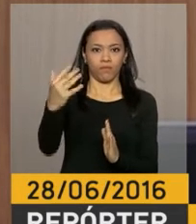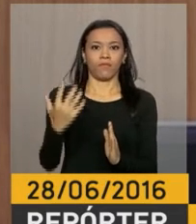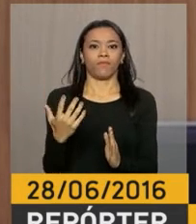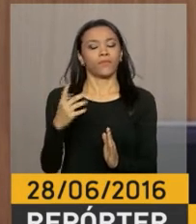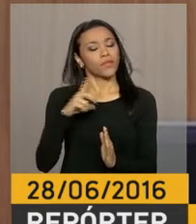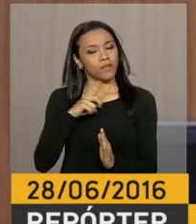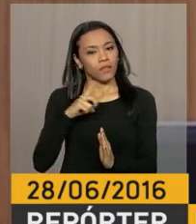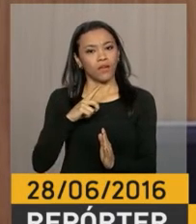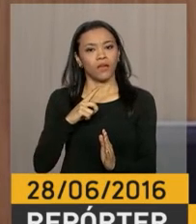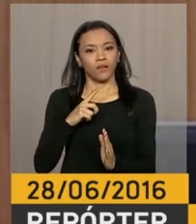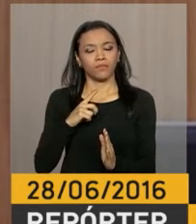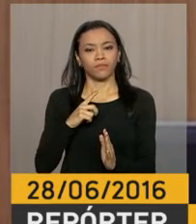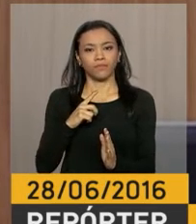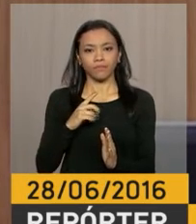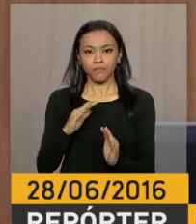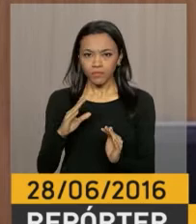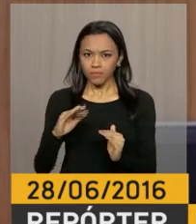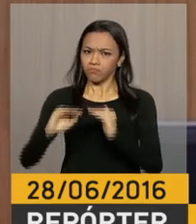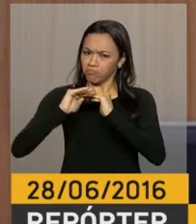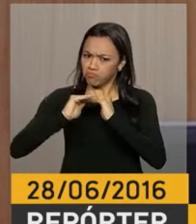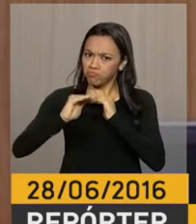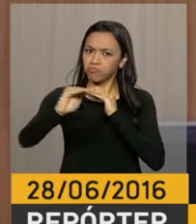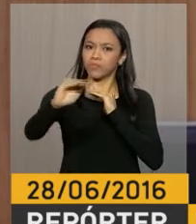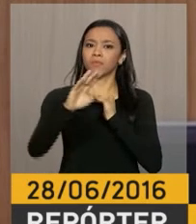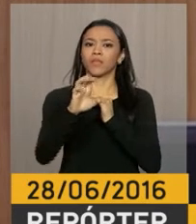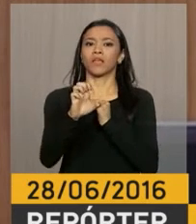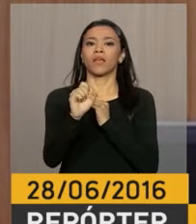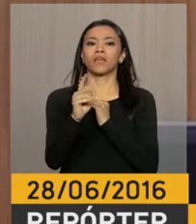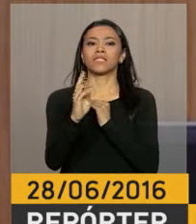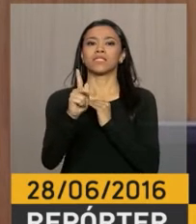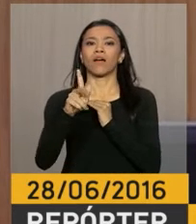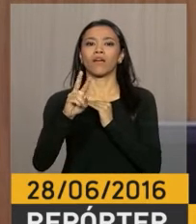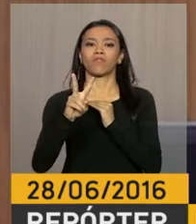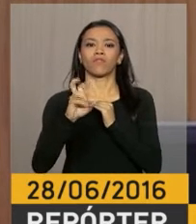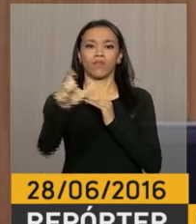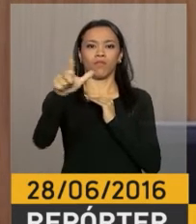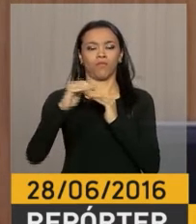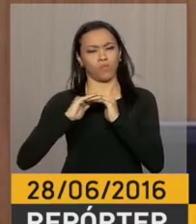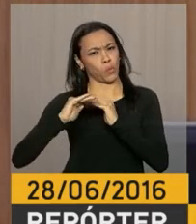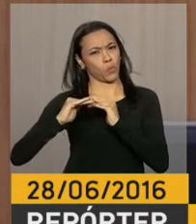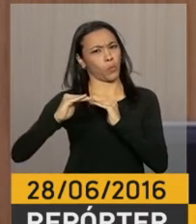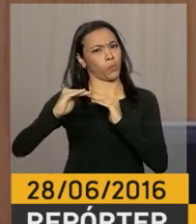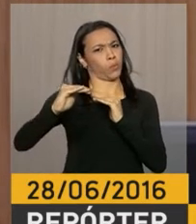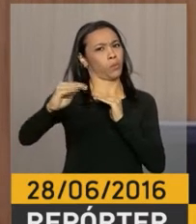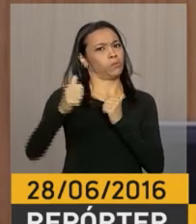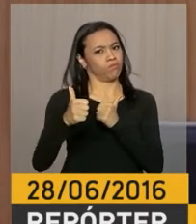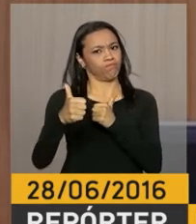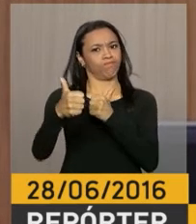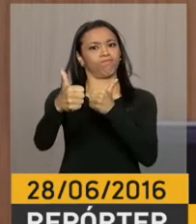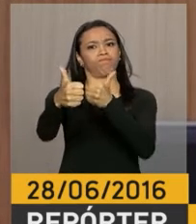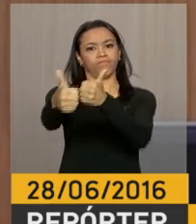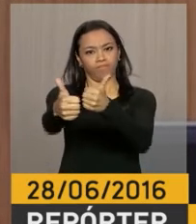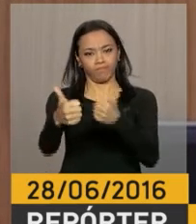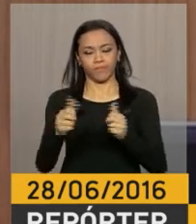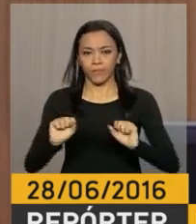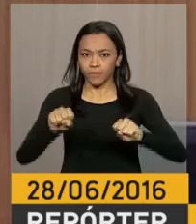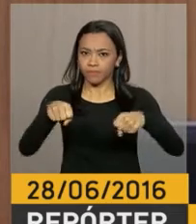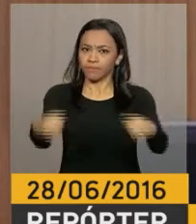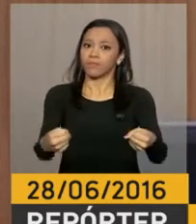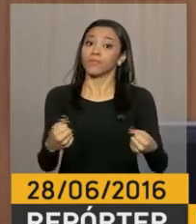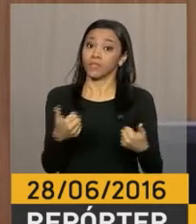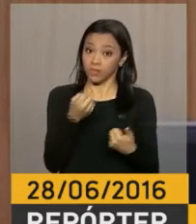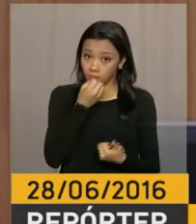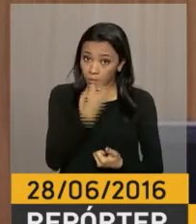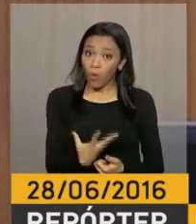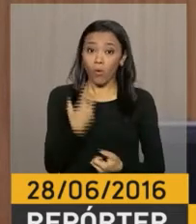num processo de estabilidade, tendendo à recuperação, né, o que é bastante